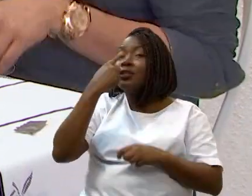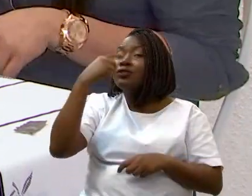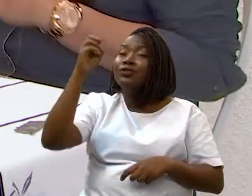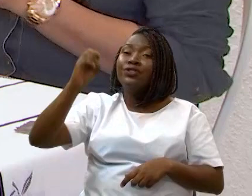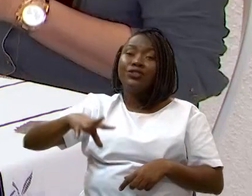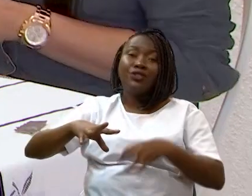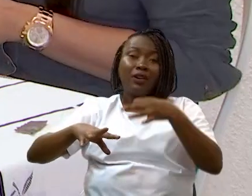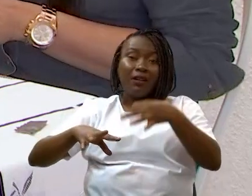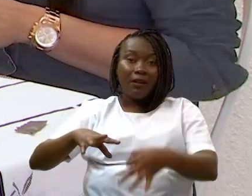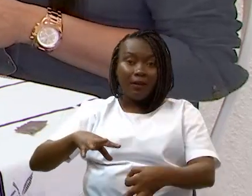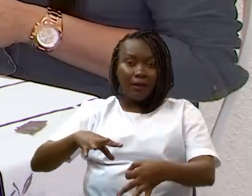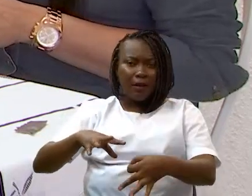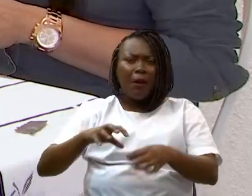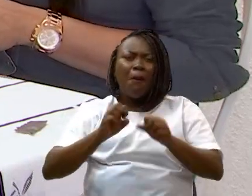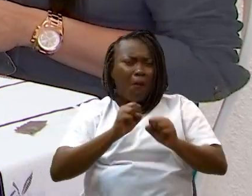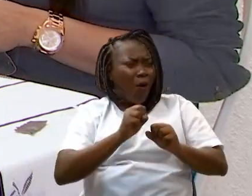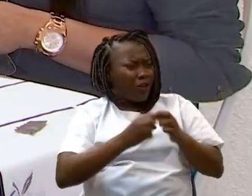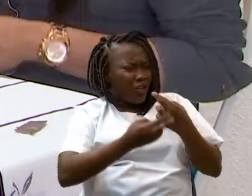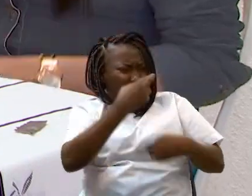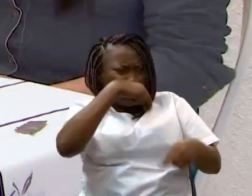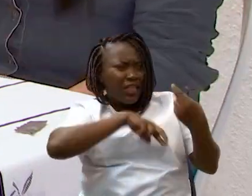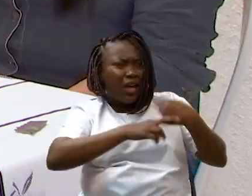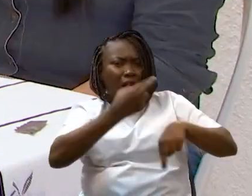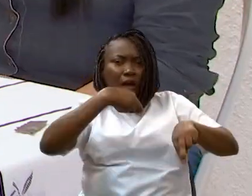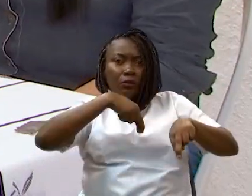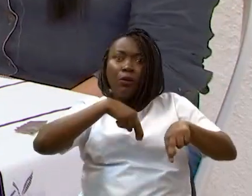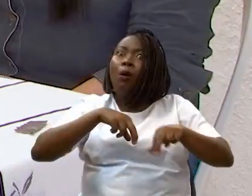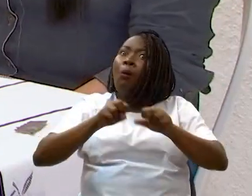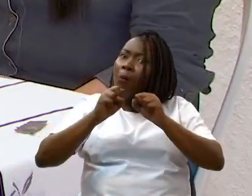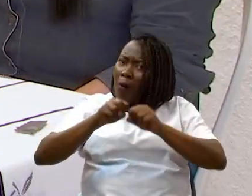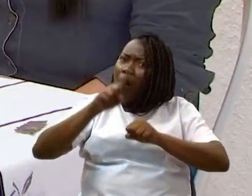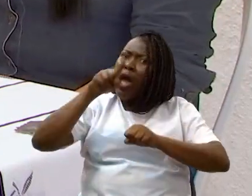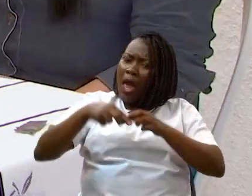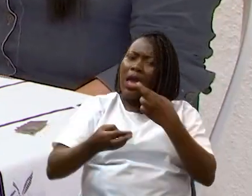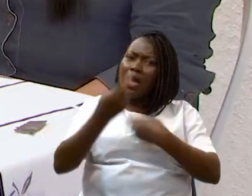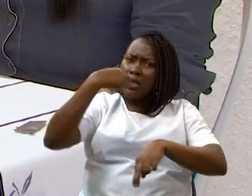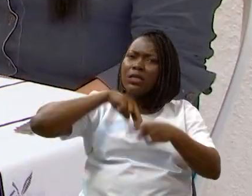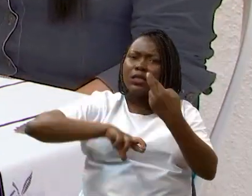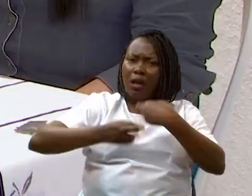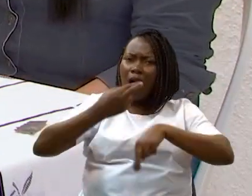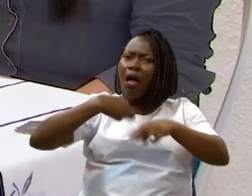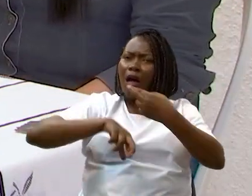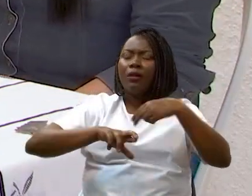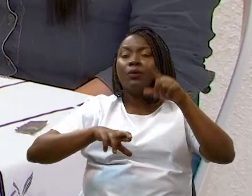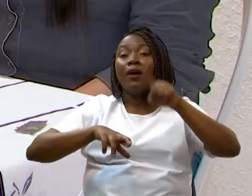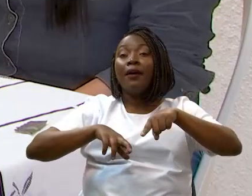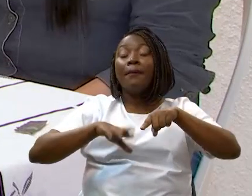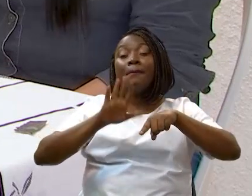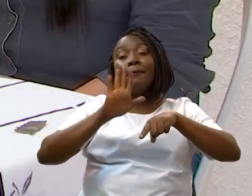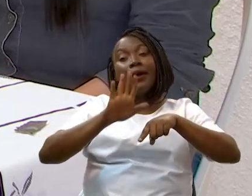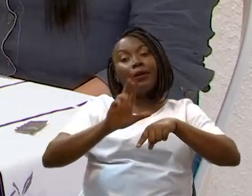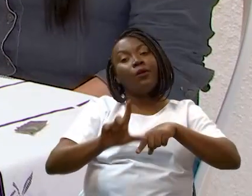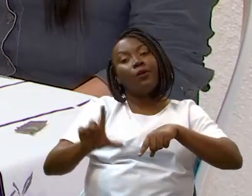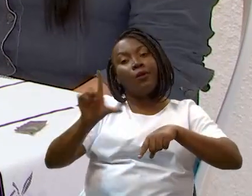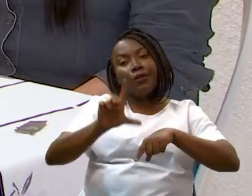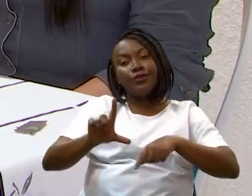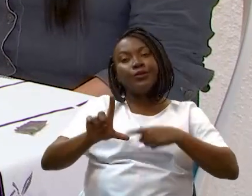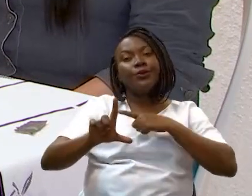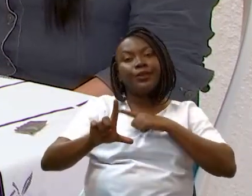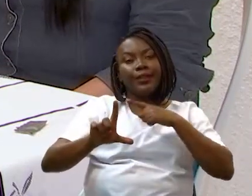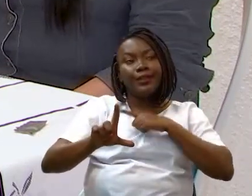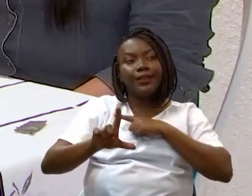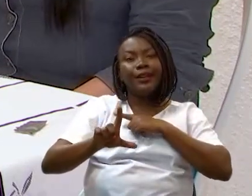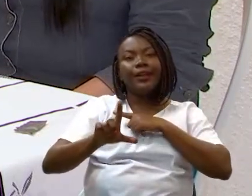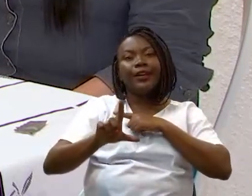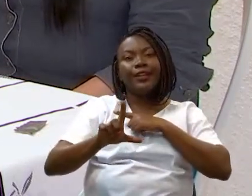né? Ele pode ser reciclado? Pode, ele é reciclável. Ele é. Só que é lógico que tem um